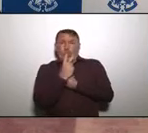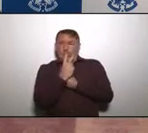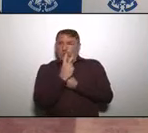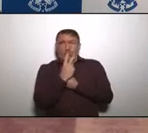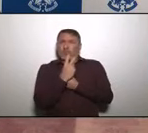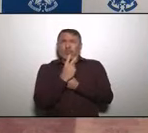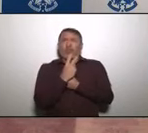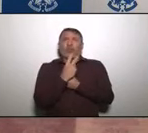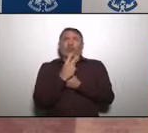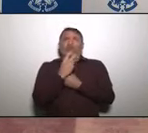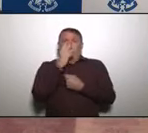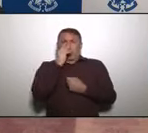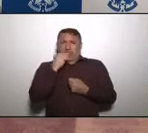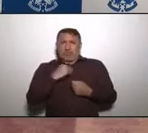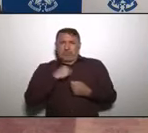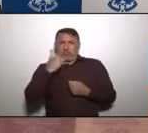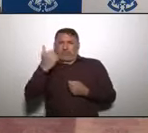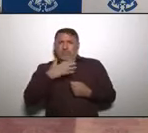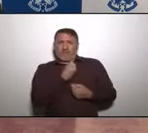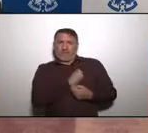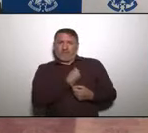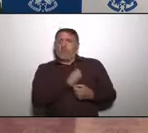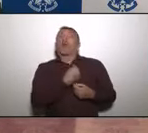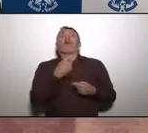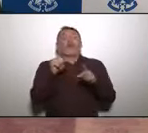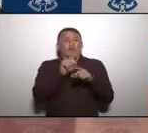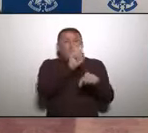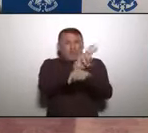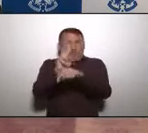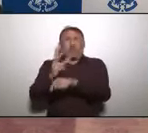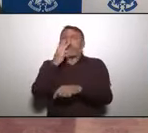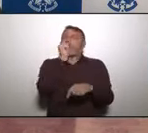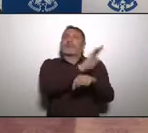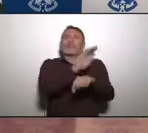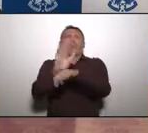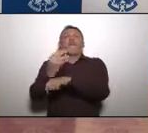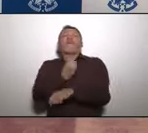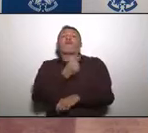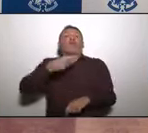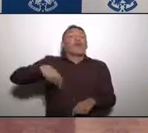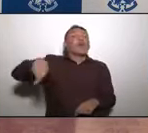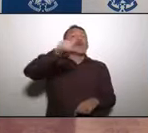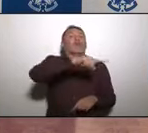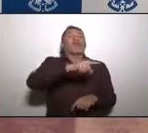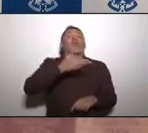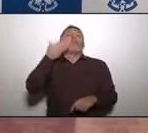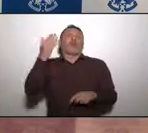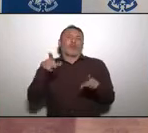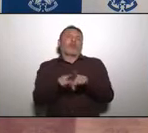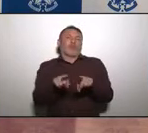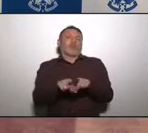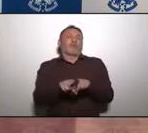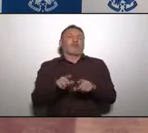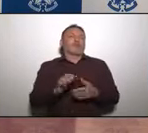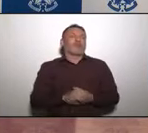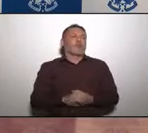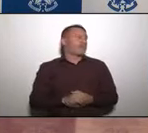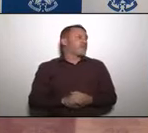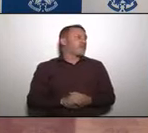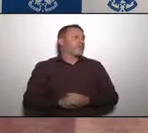nossa vida, não. Nós vamos estar colocando em risco a vida de outras pessoas. Por isso, a responsabilidade é muito grande de cada um de nós. Fernanda